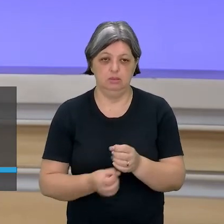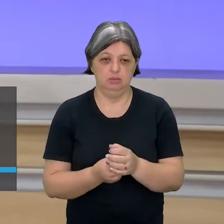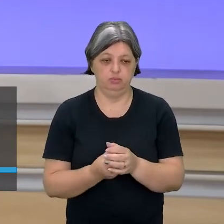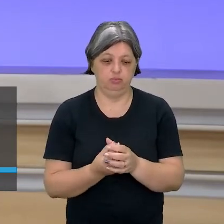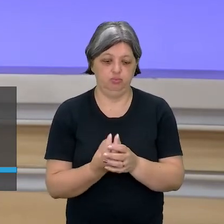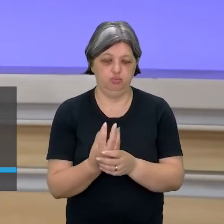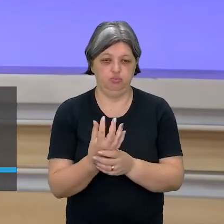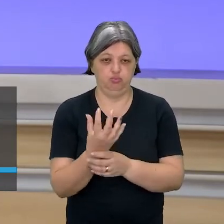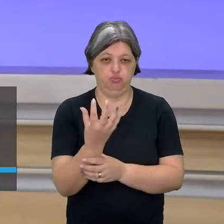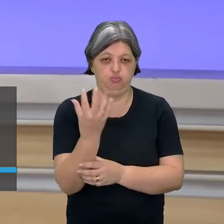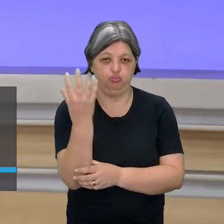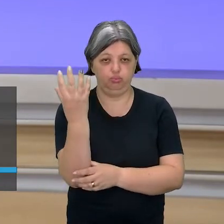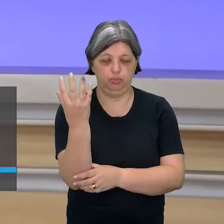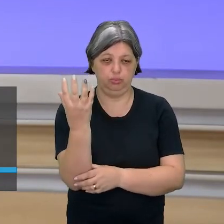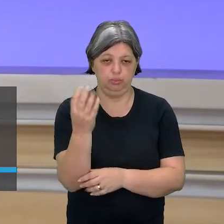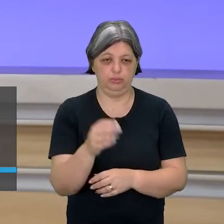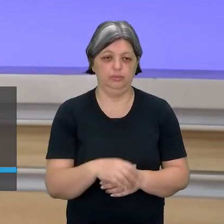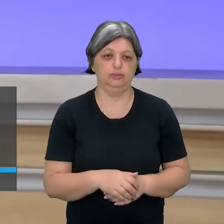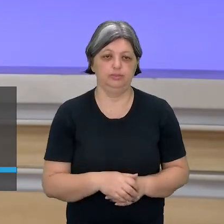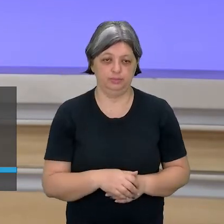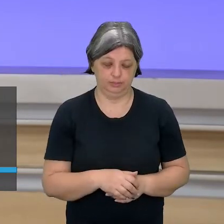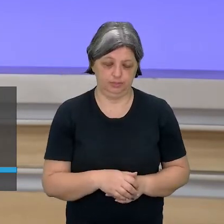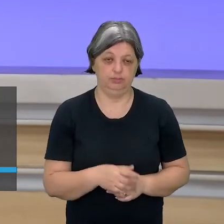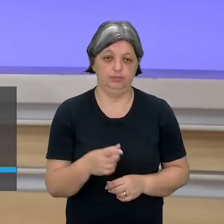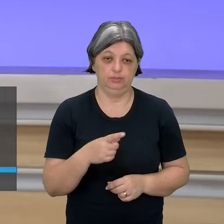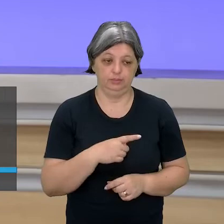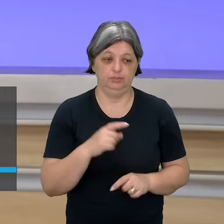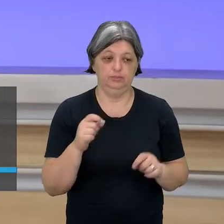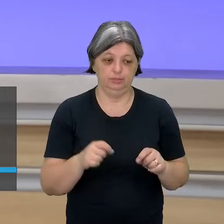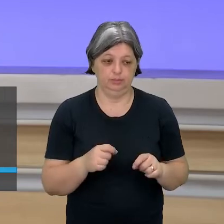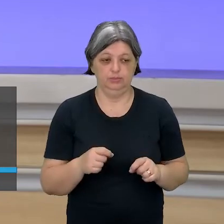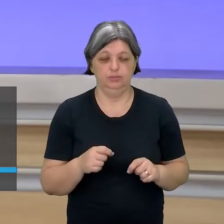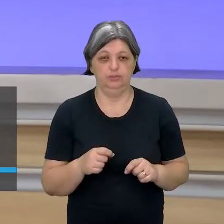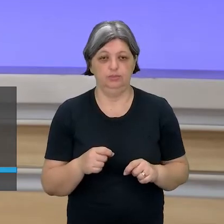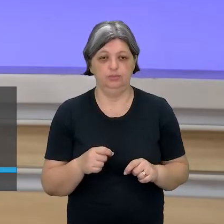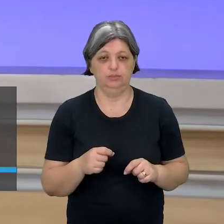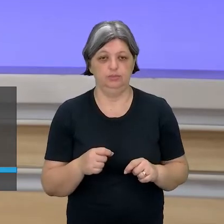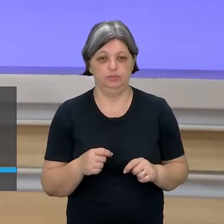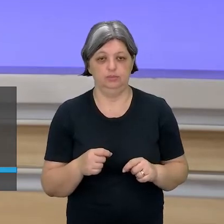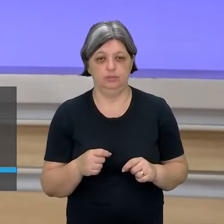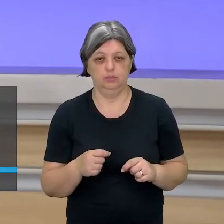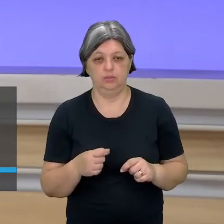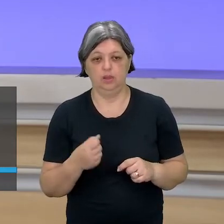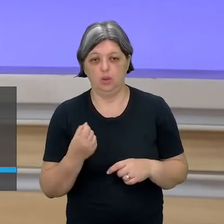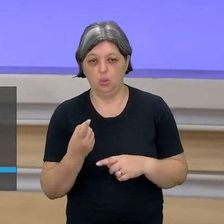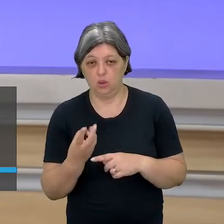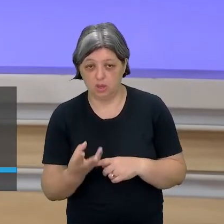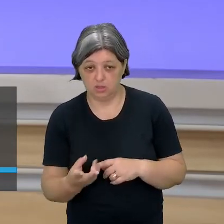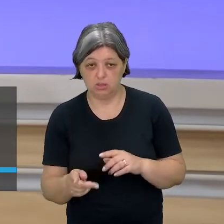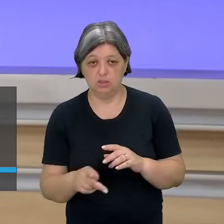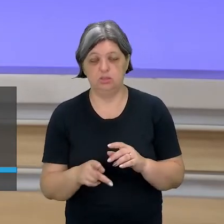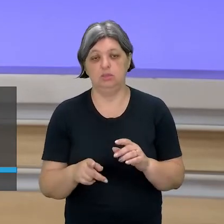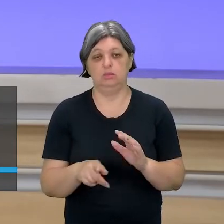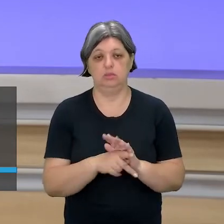as comunidades começam a se reconstruir, eu tenho a presença de uma maior quantidade de indivíduos